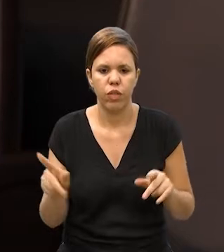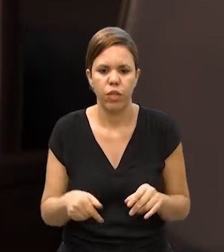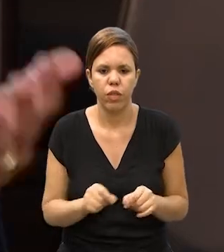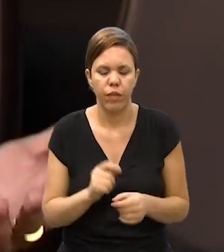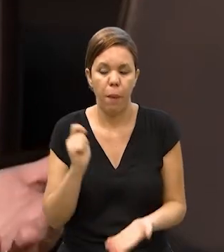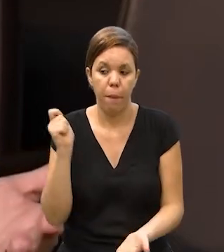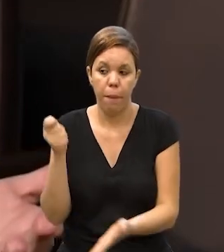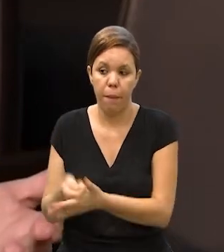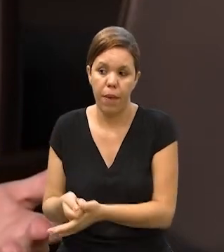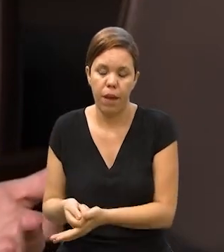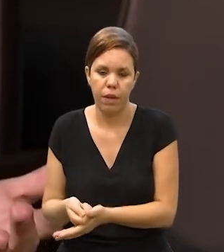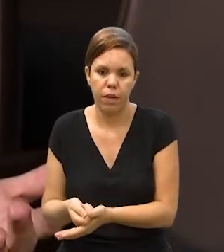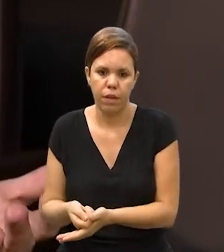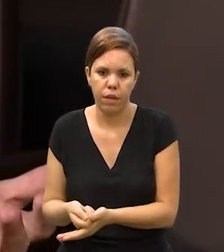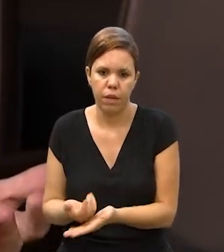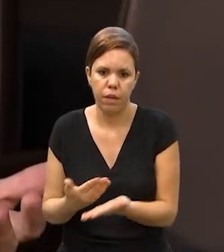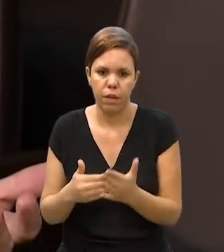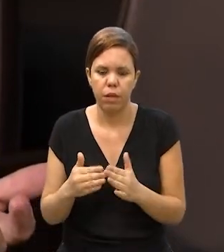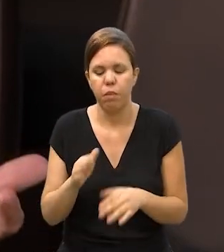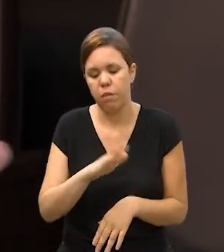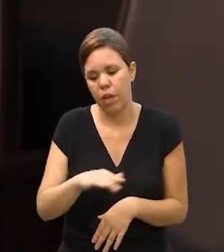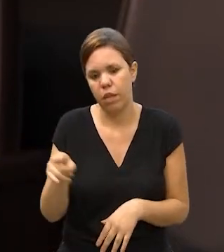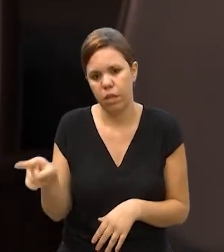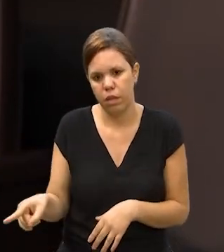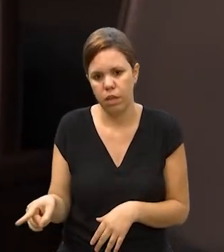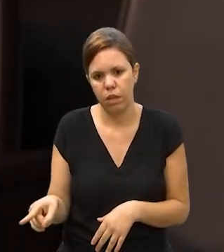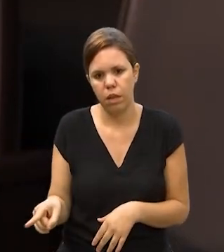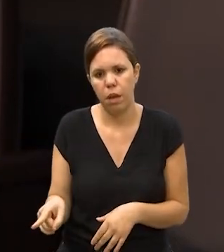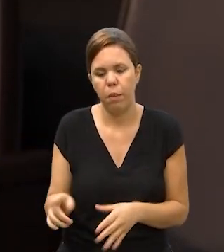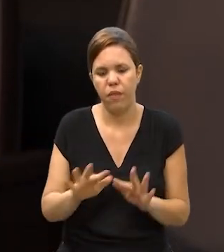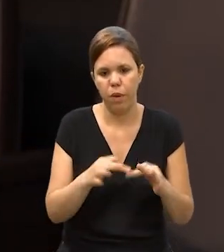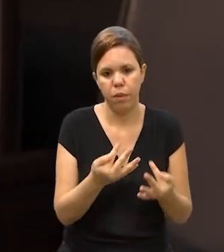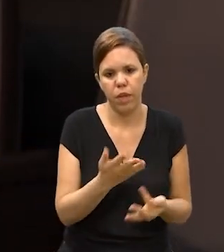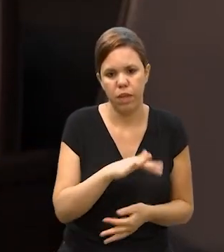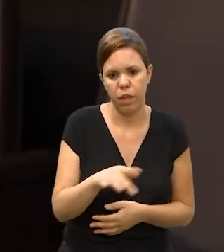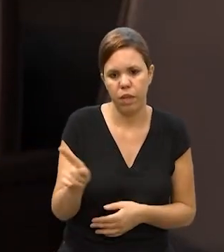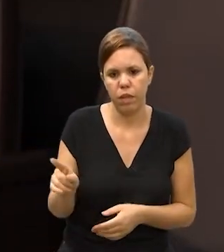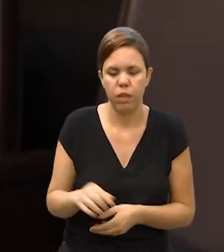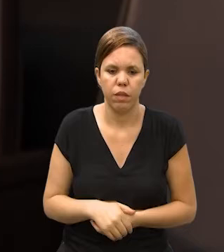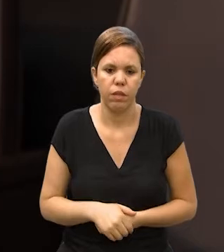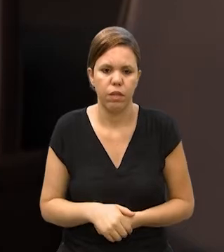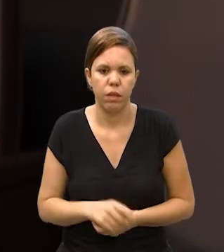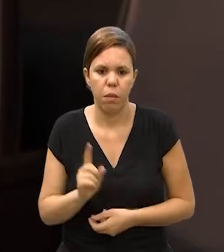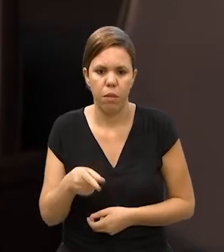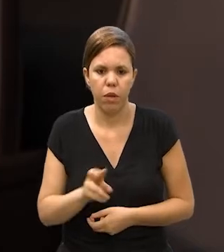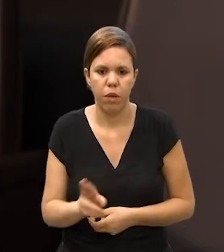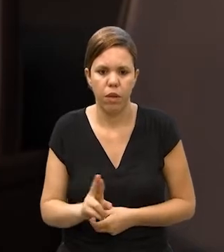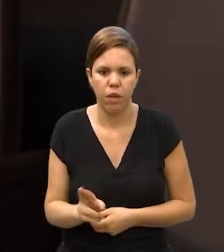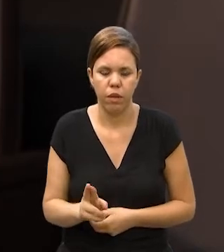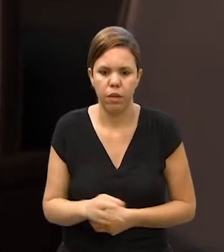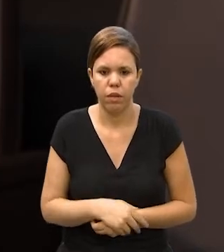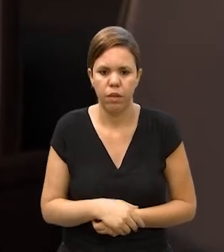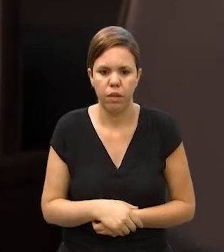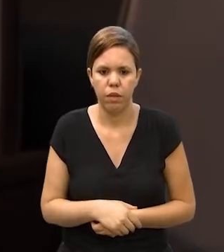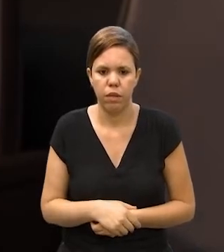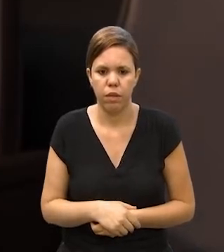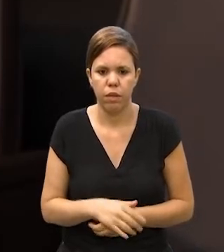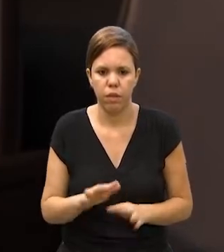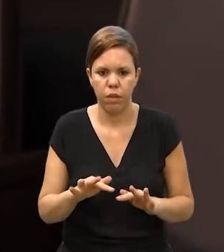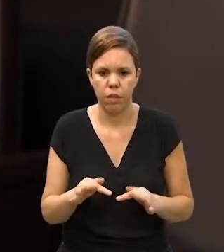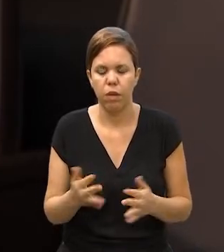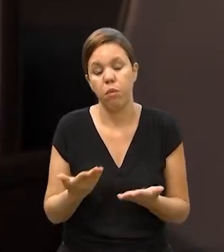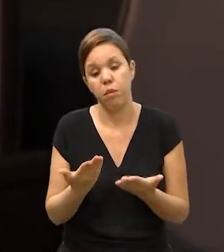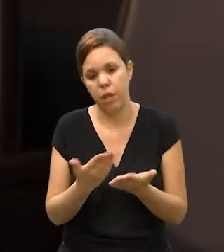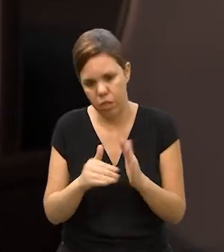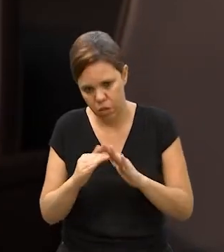vai pagar para a criança, pagar para a família da criança R$1.000 e para